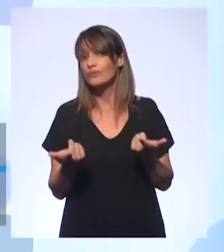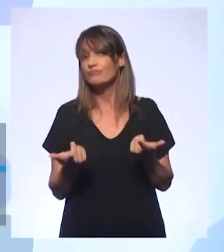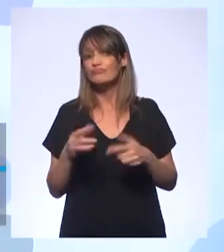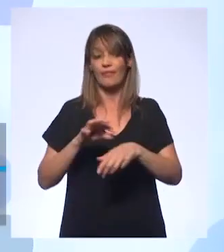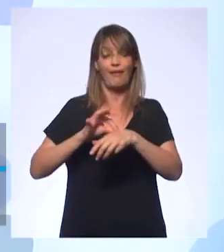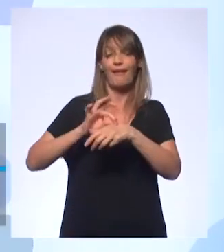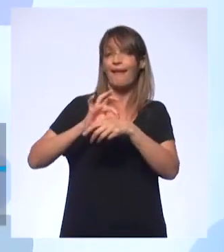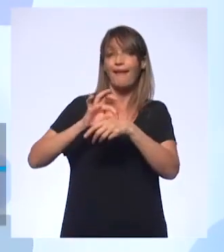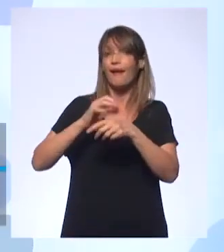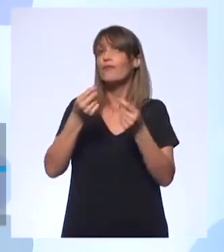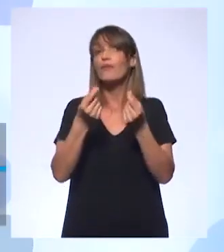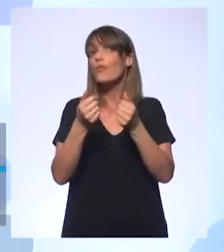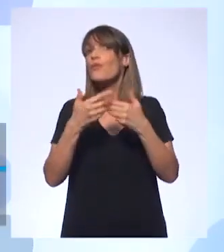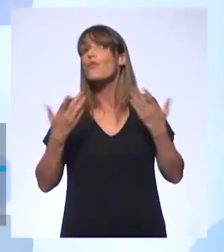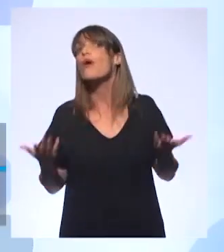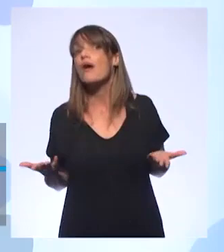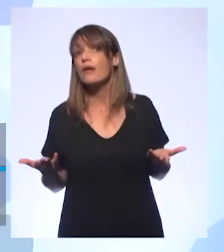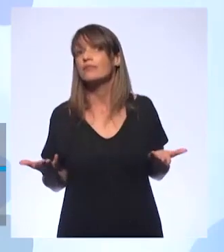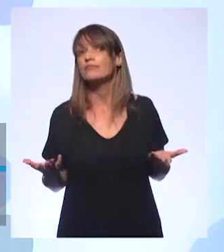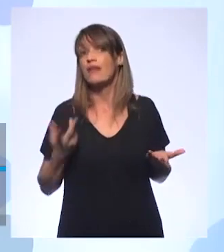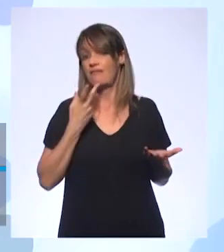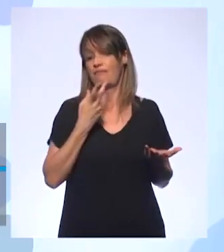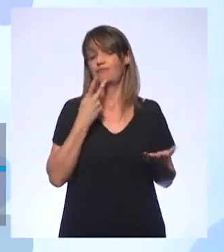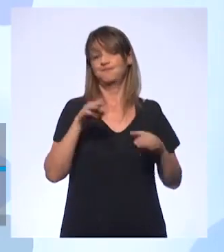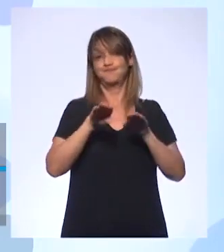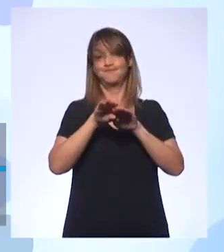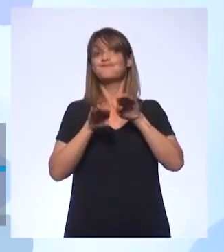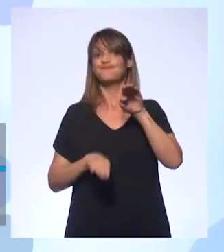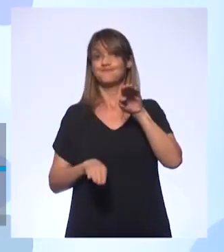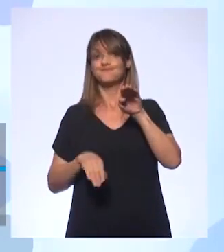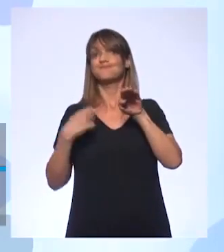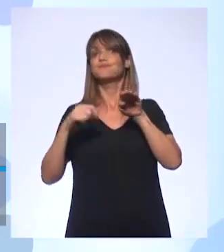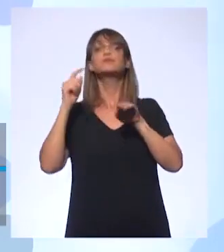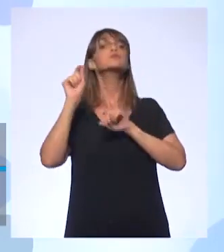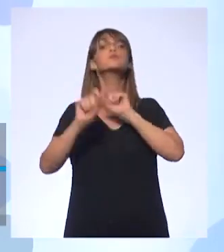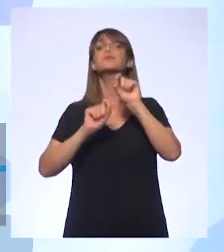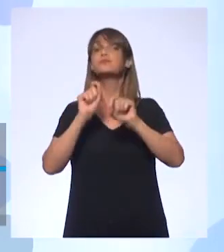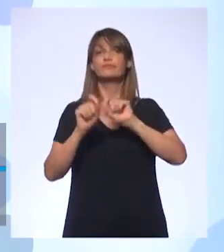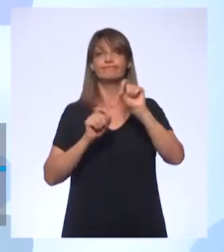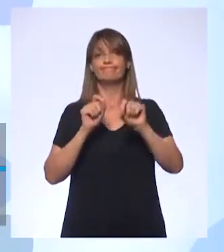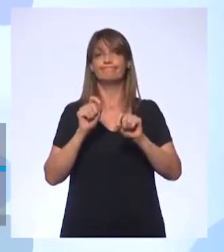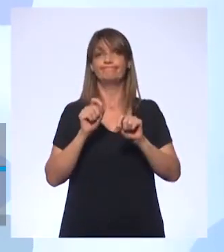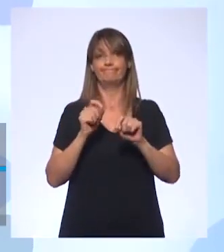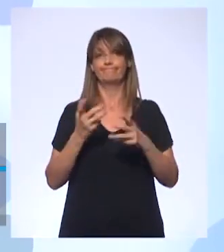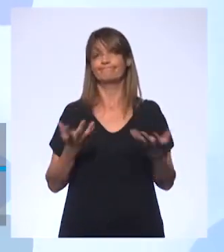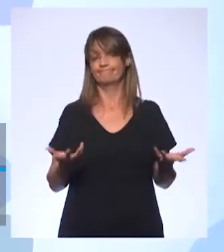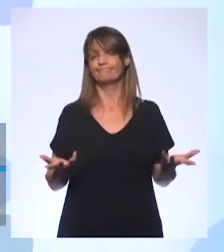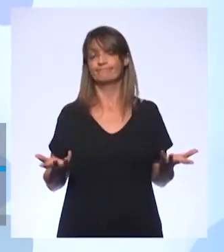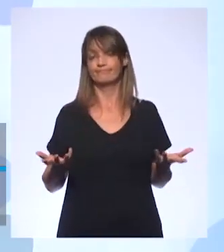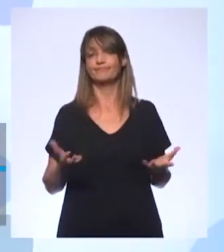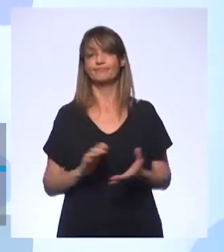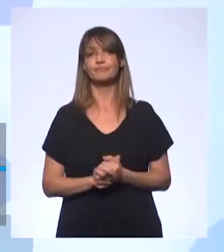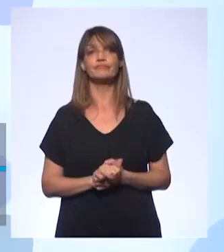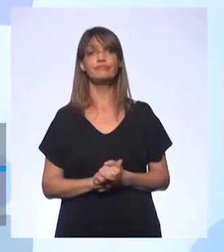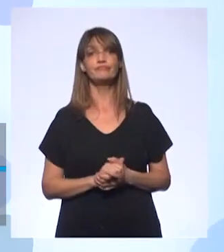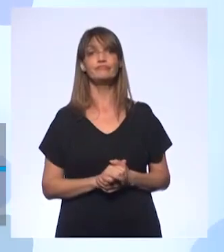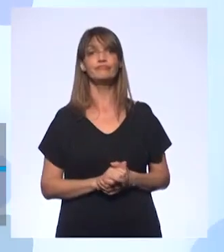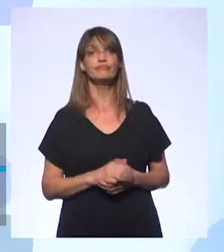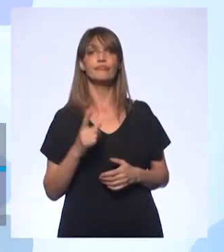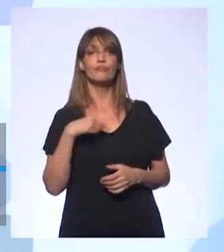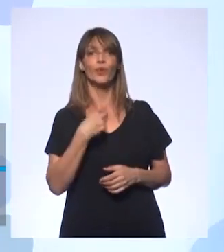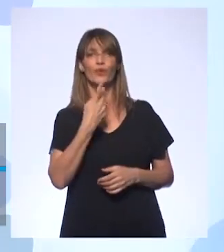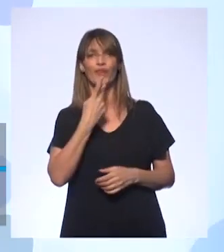carne? Né? Então, quando a gente fala em desigualdade, nós precisamos pensar, né, há pouco tempo nós estávamos falando em